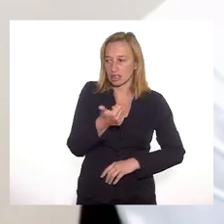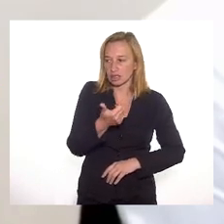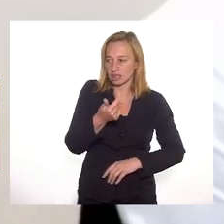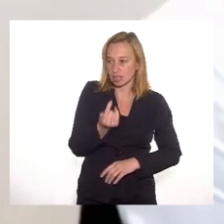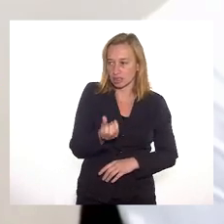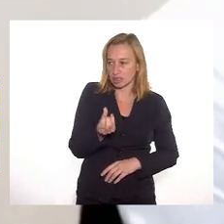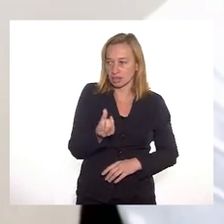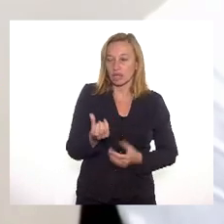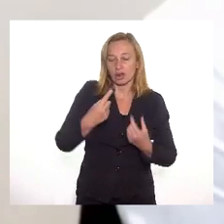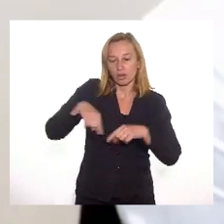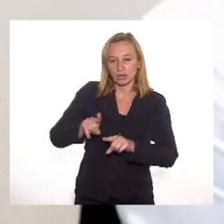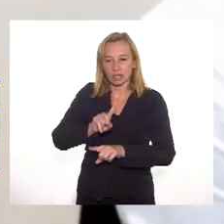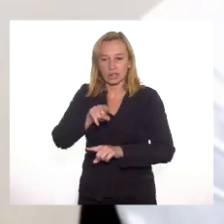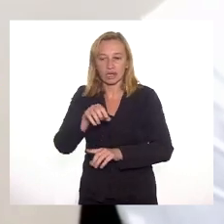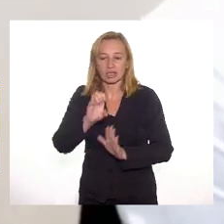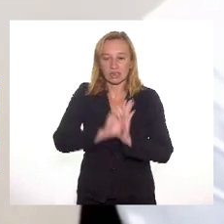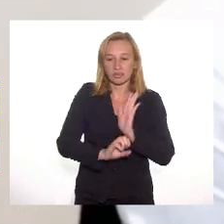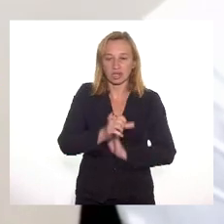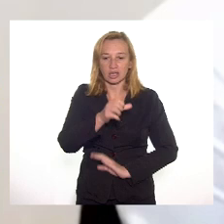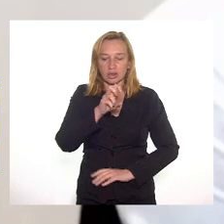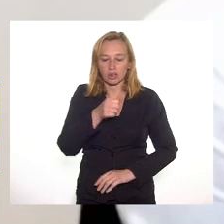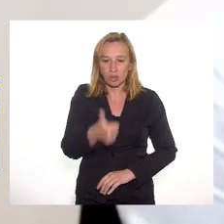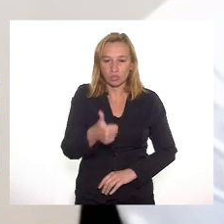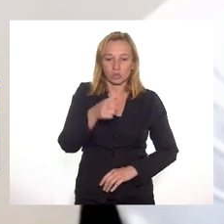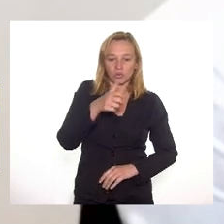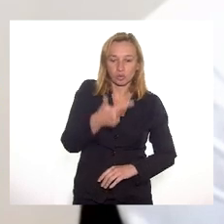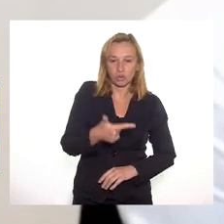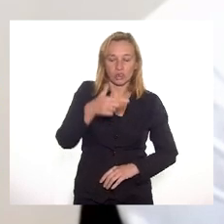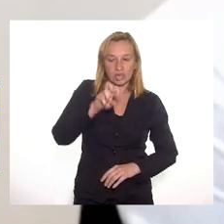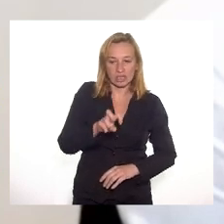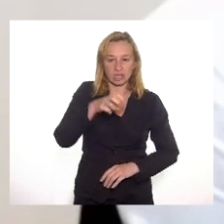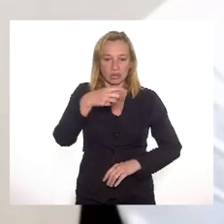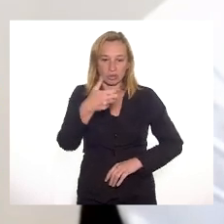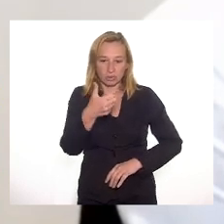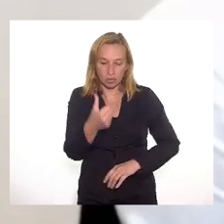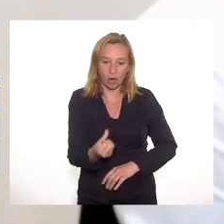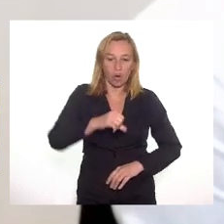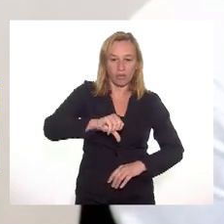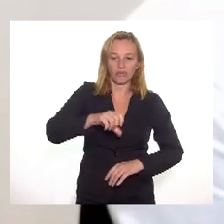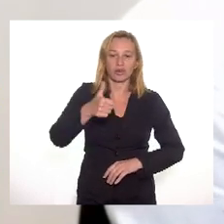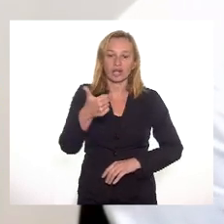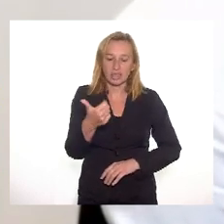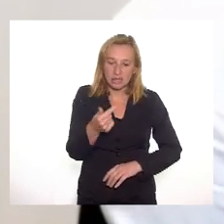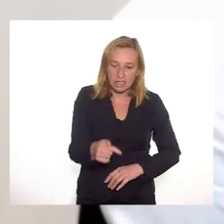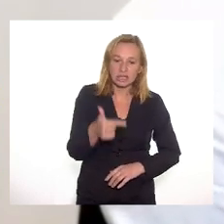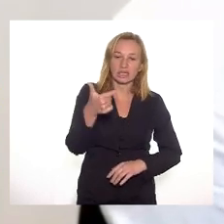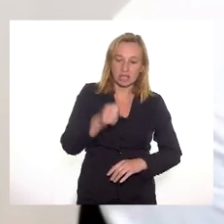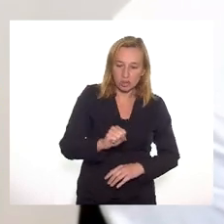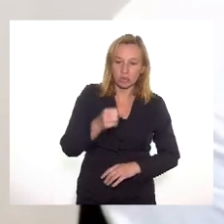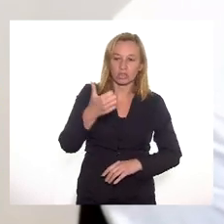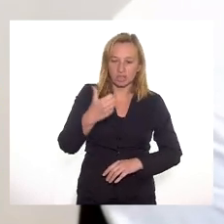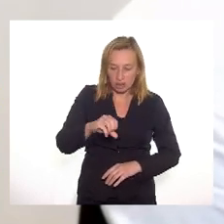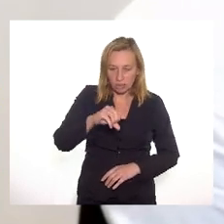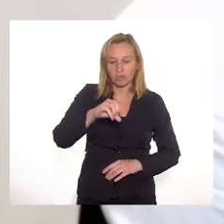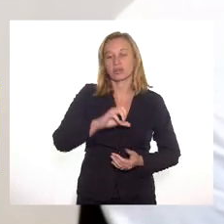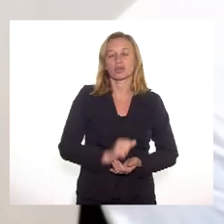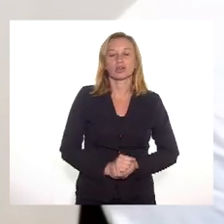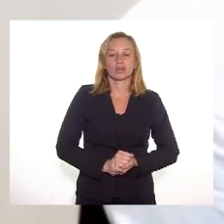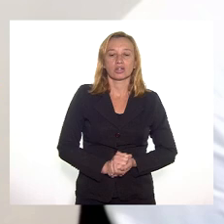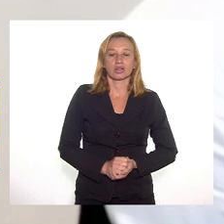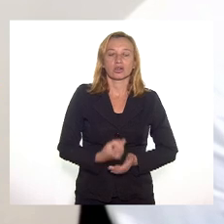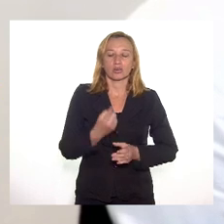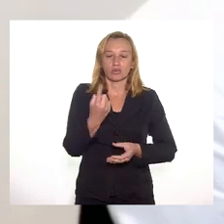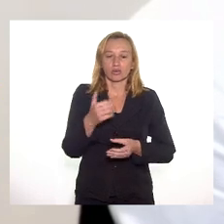16. Contrário às emendas 1, 2, 5, 9, 11, 12, 13, 14, 17, 18 e 19. Com voto